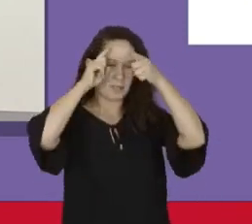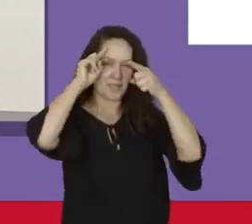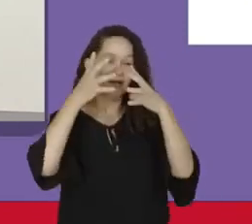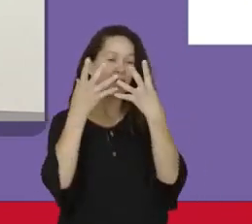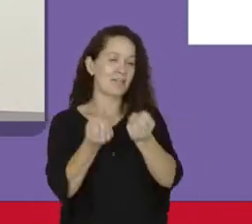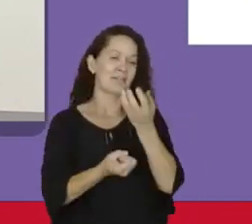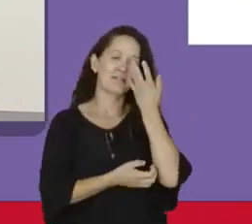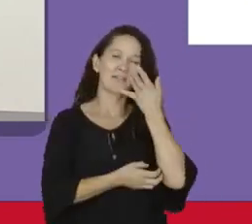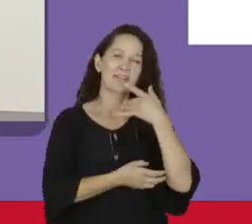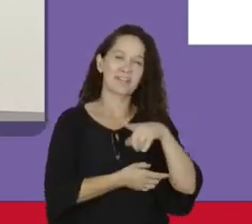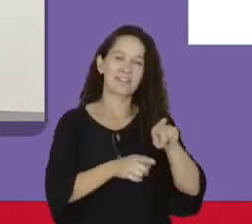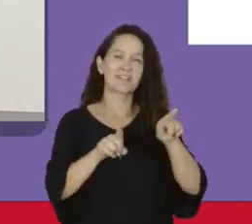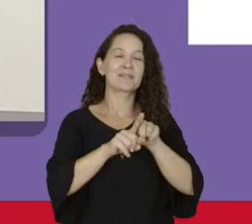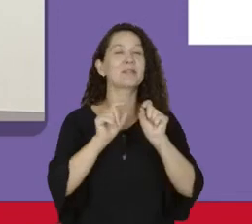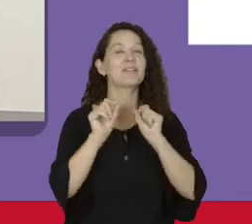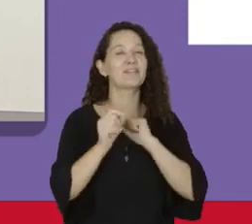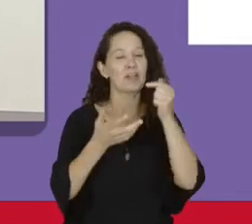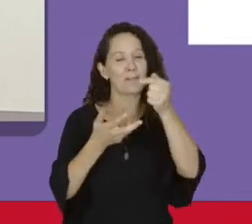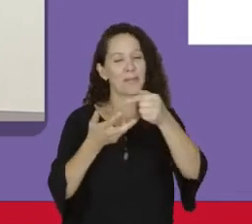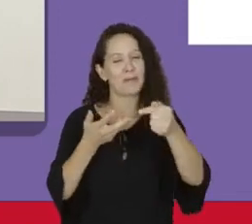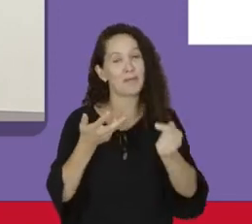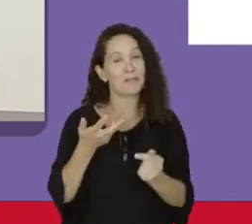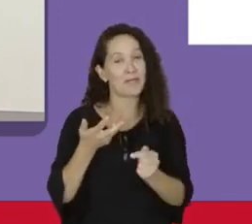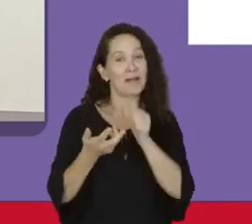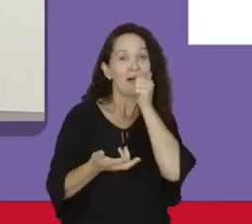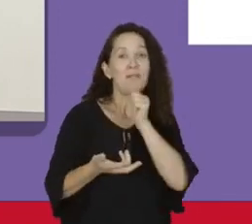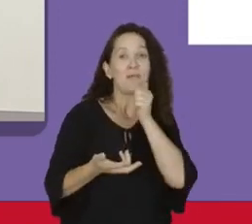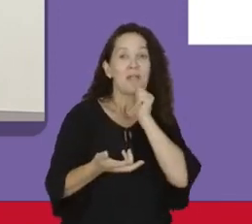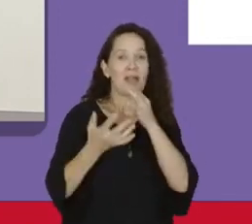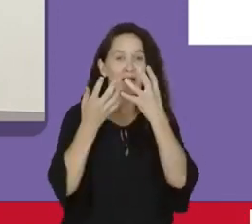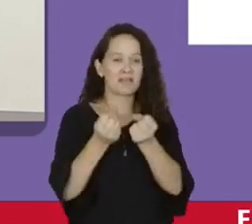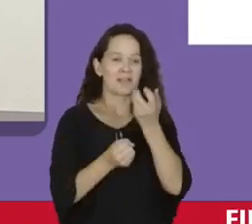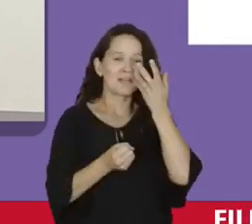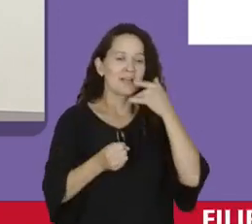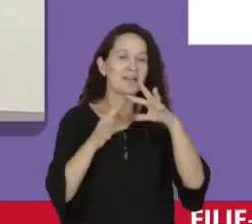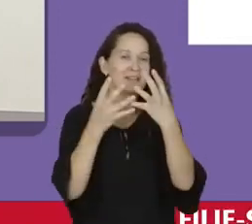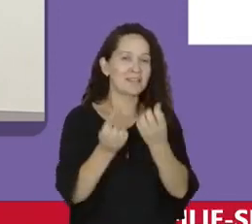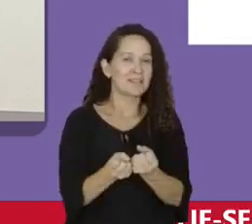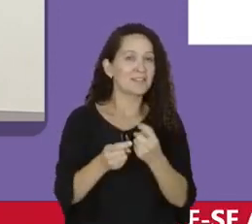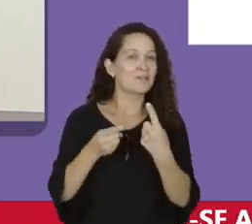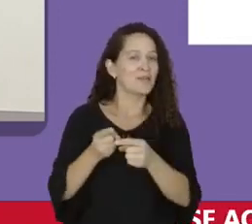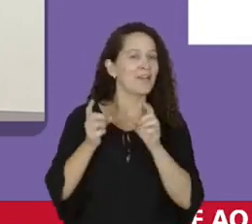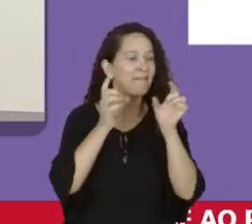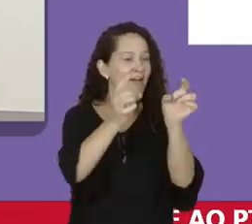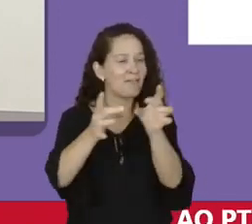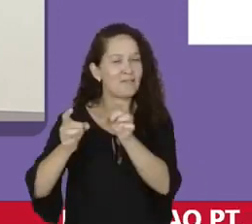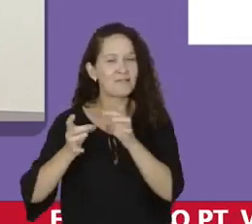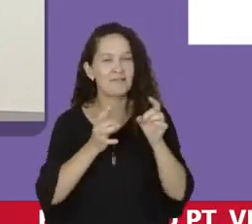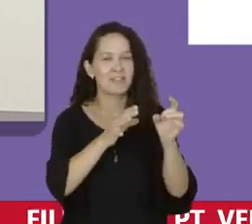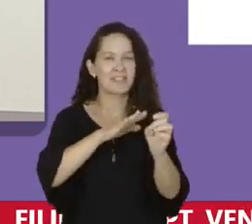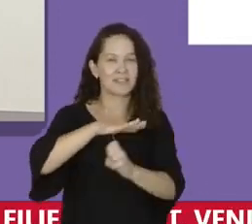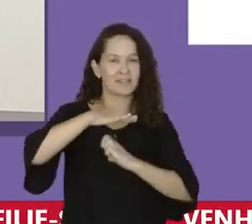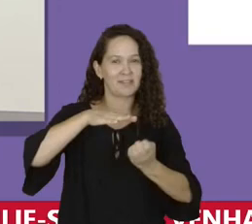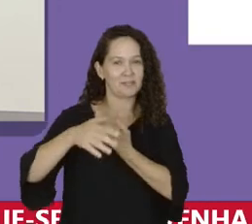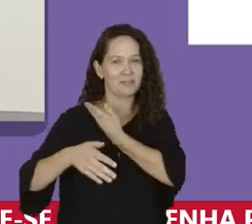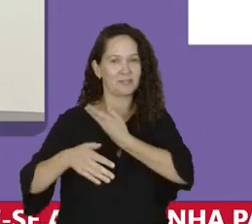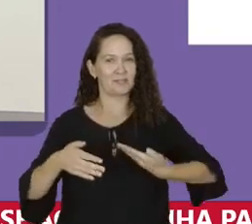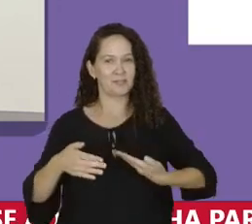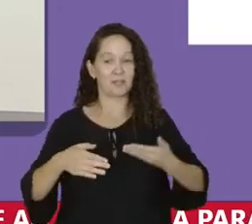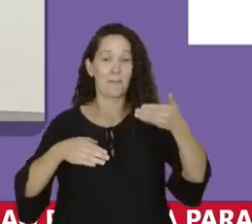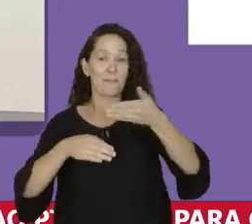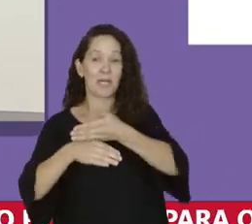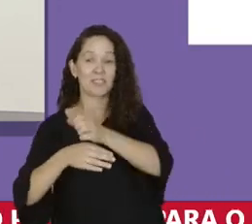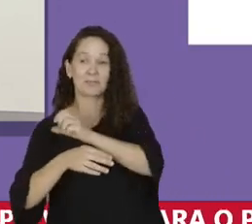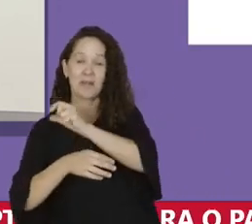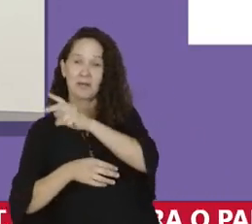das crianças envolve também um projeto de privatização e de entrada do setor privado na educação